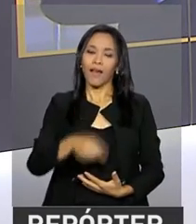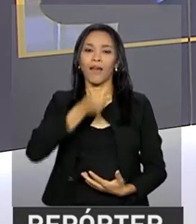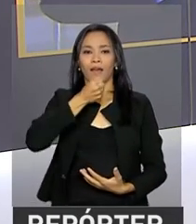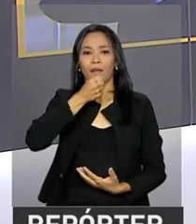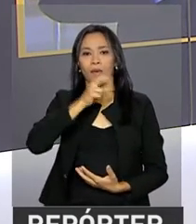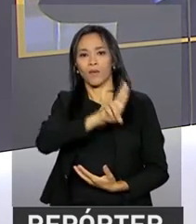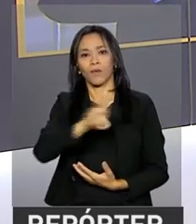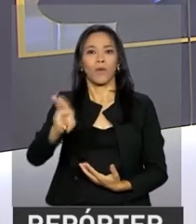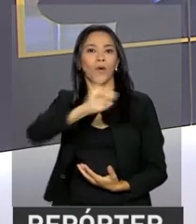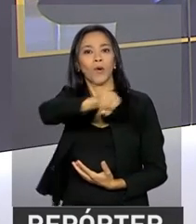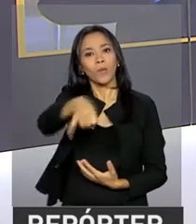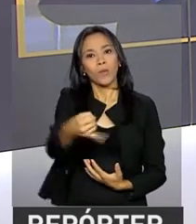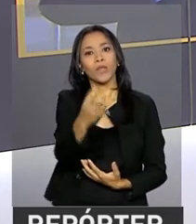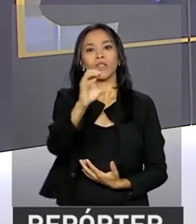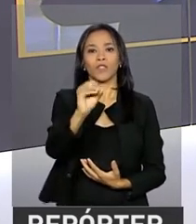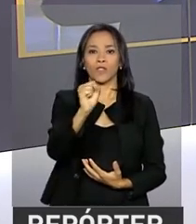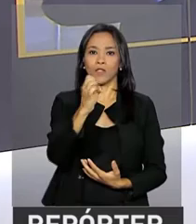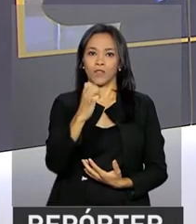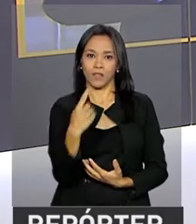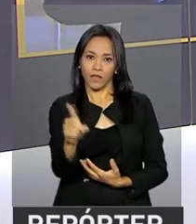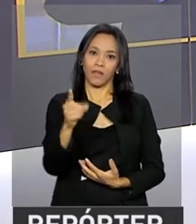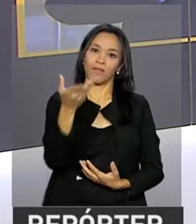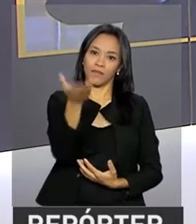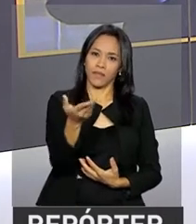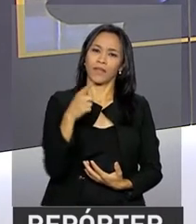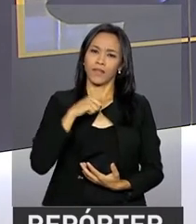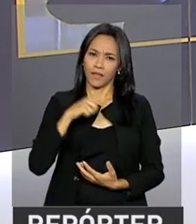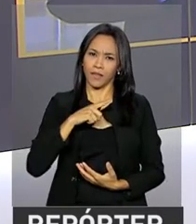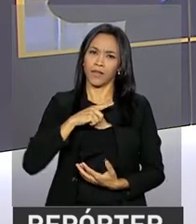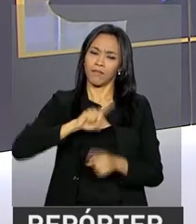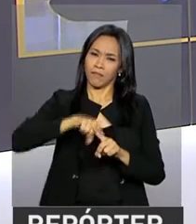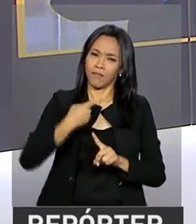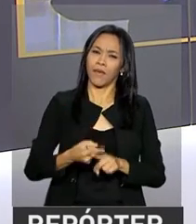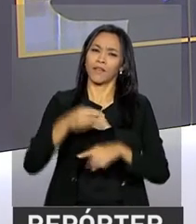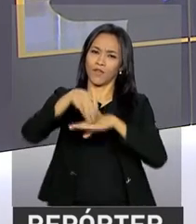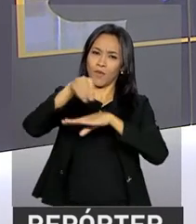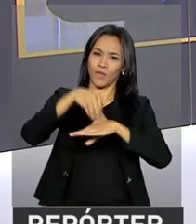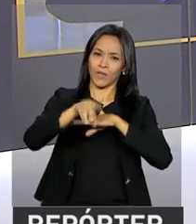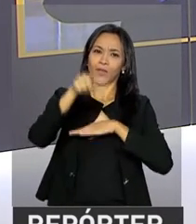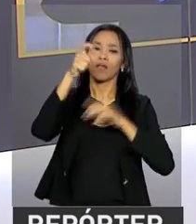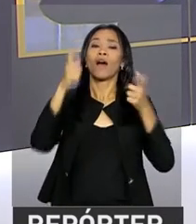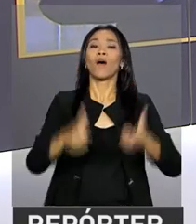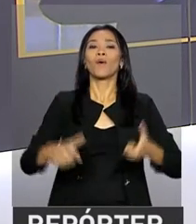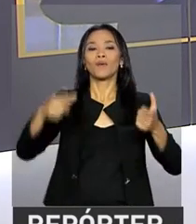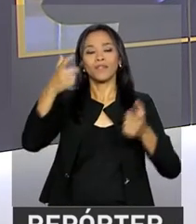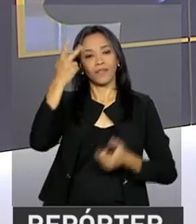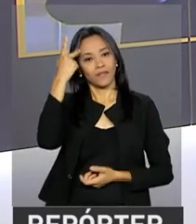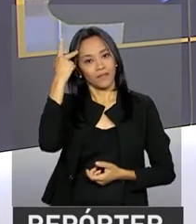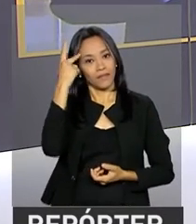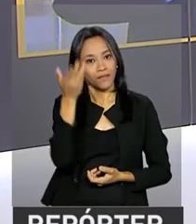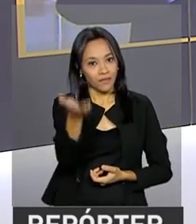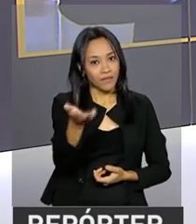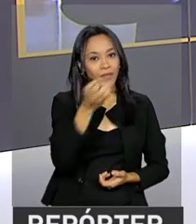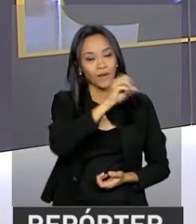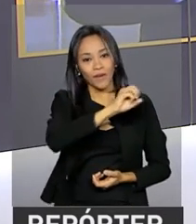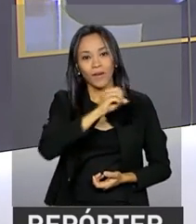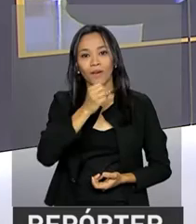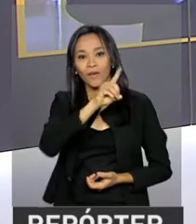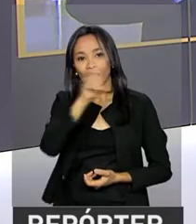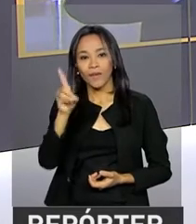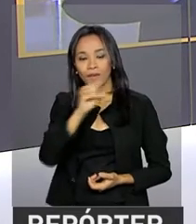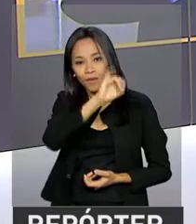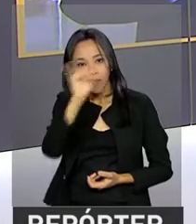o repórter jo o repórter josé luiz filho que tem as informações lá da nossa relação em são paulo hoje é um bom dia para